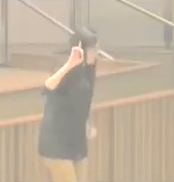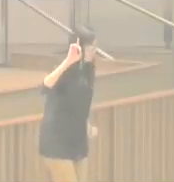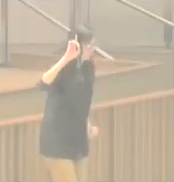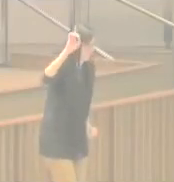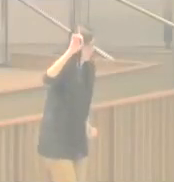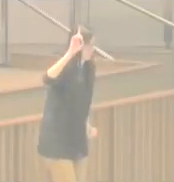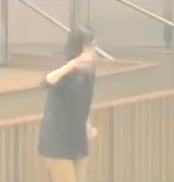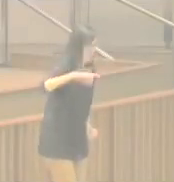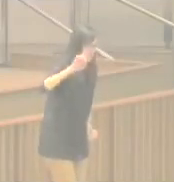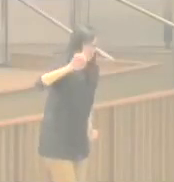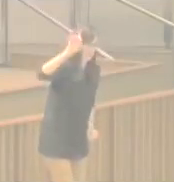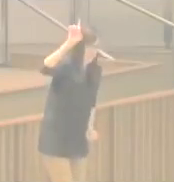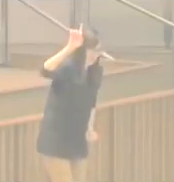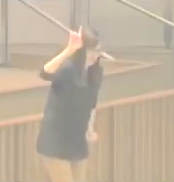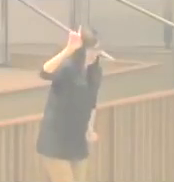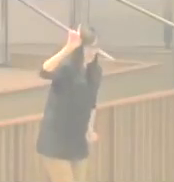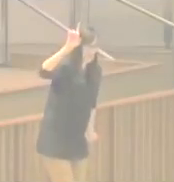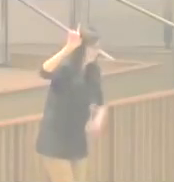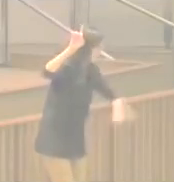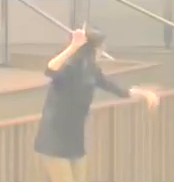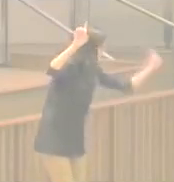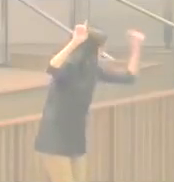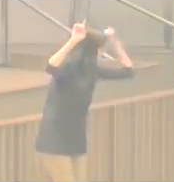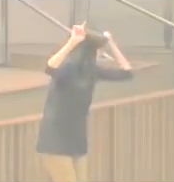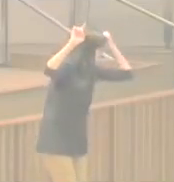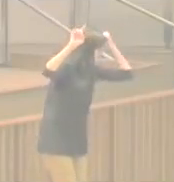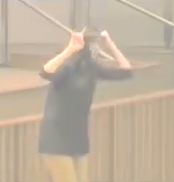o Deus dos que se arrependem.